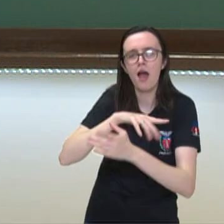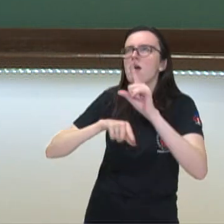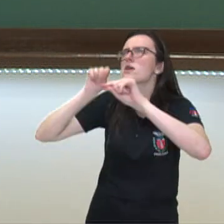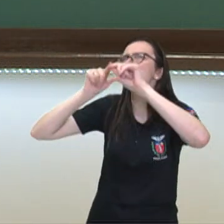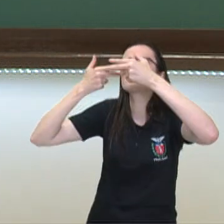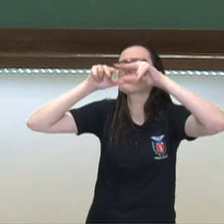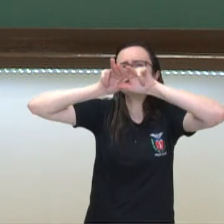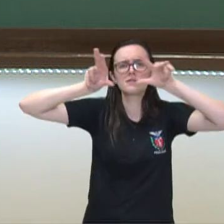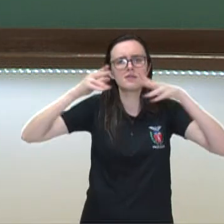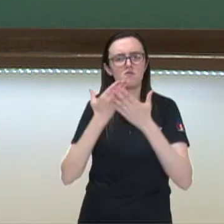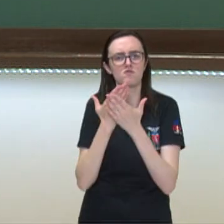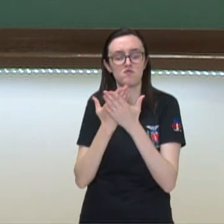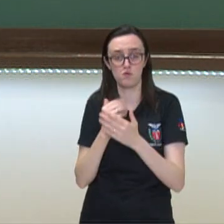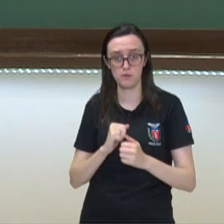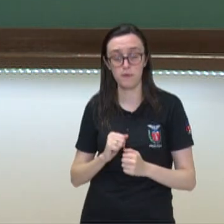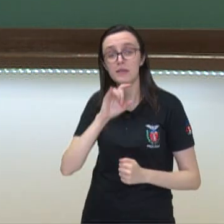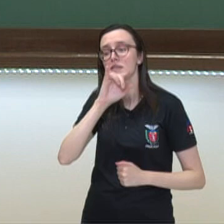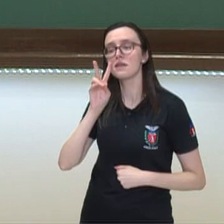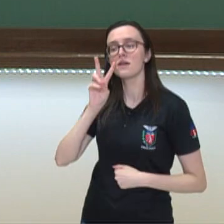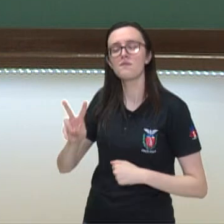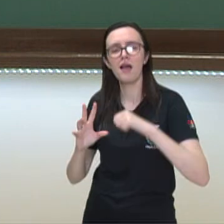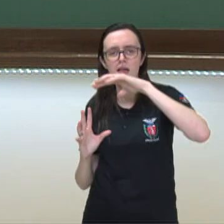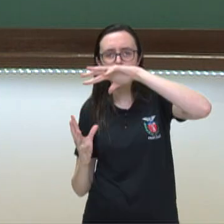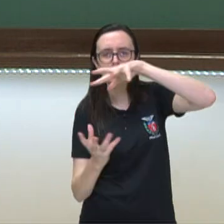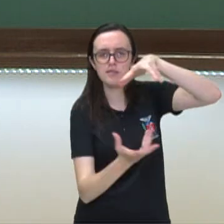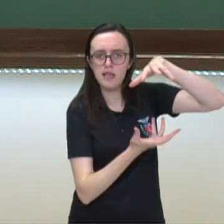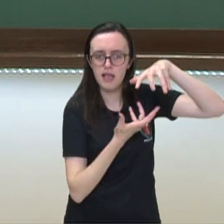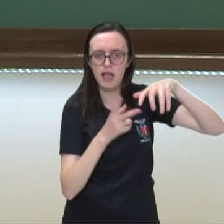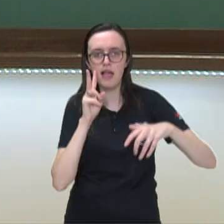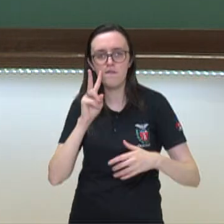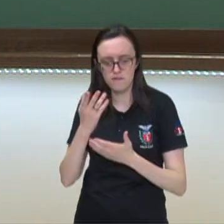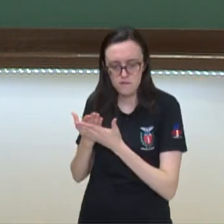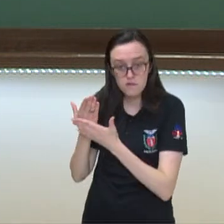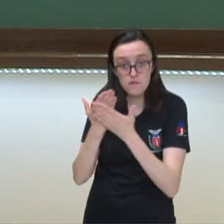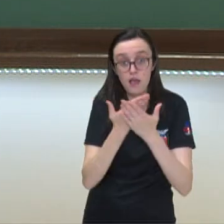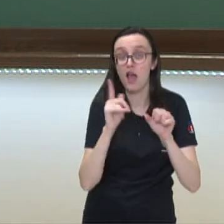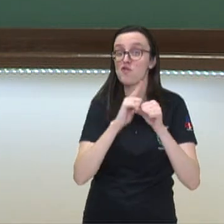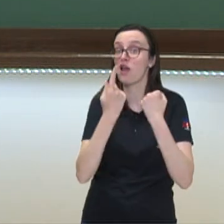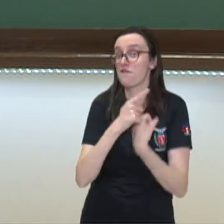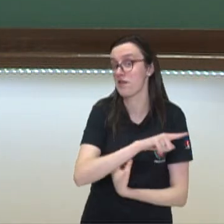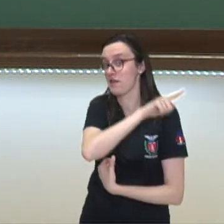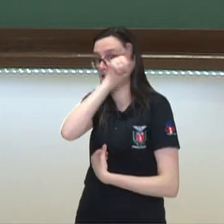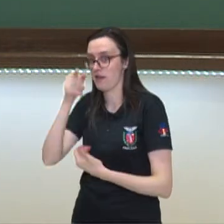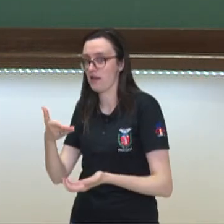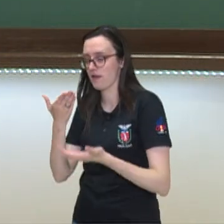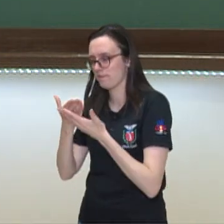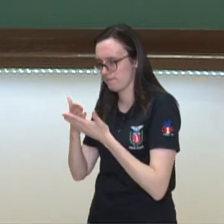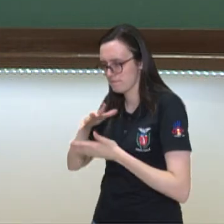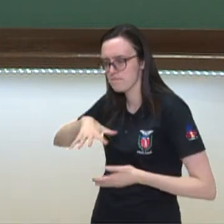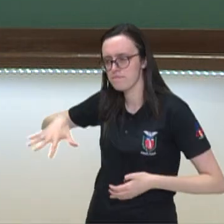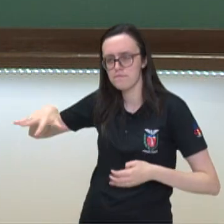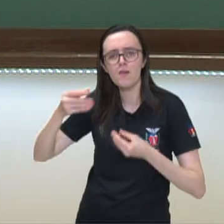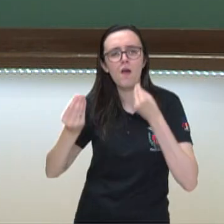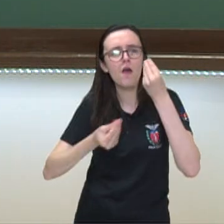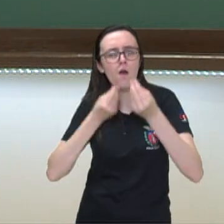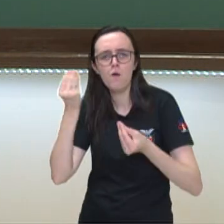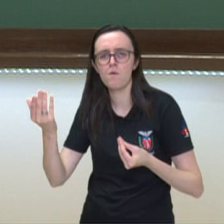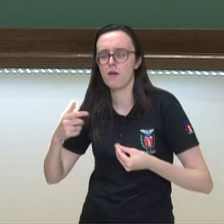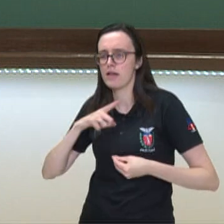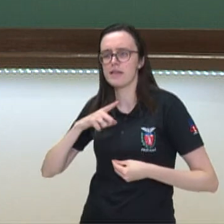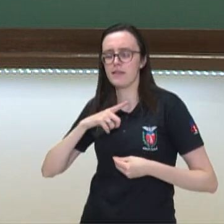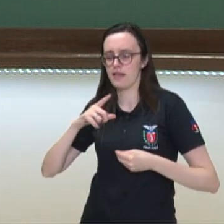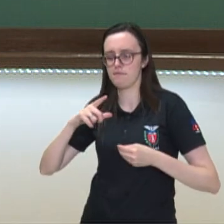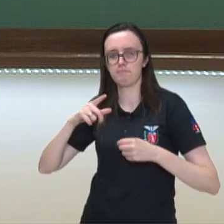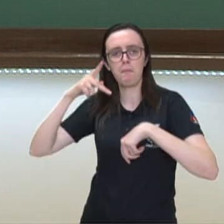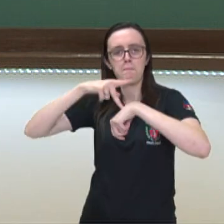nós olhamos na Terra, na geologia, agora vamos lá para a geografia, na geologia, nos cânions,